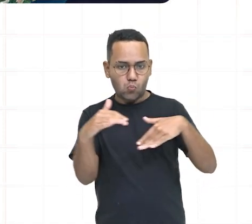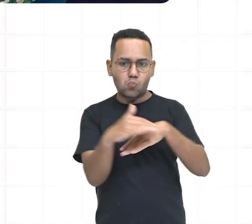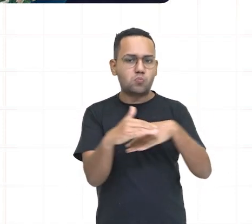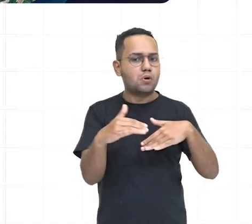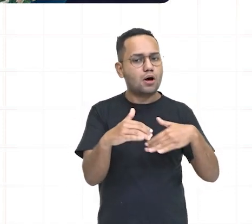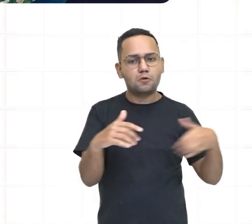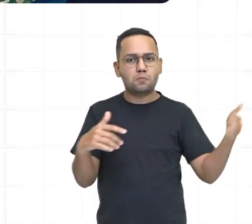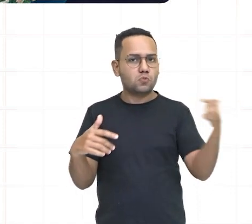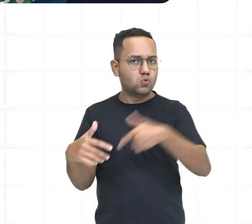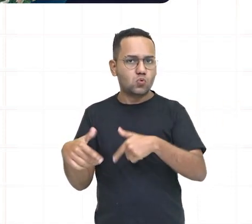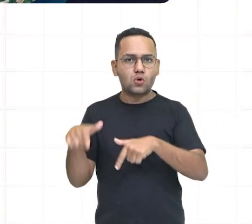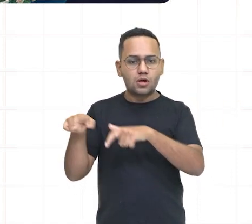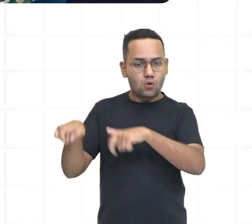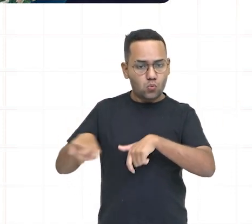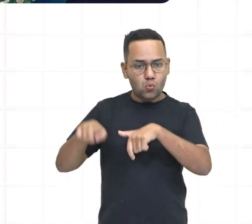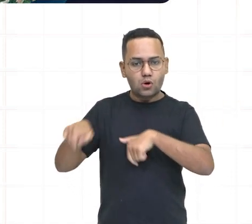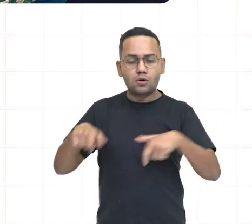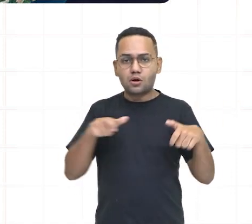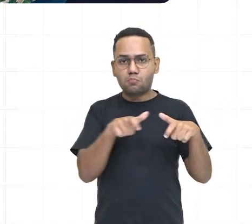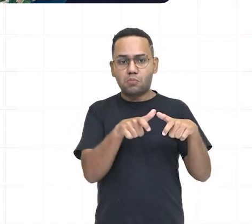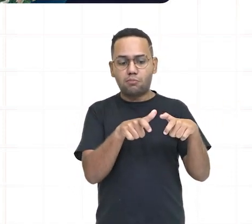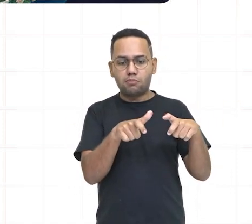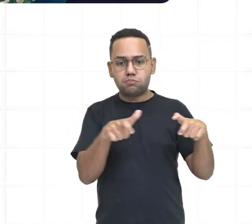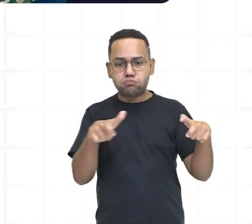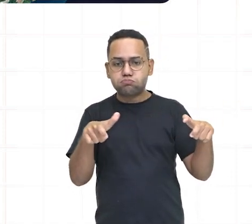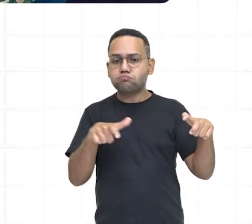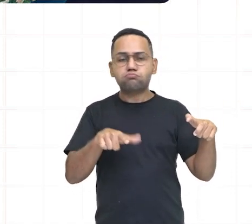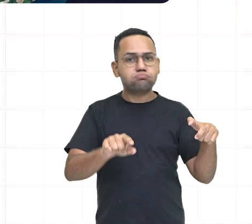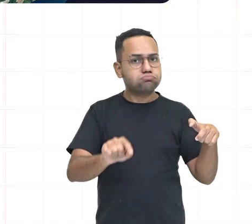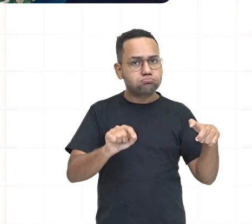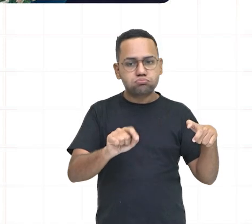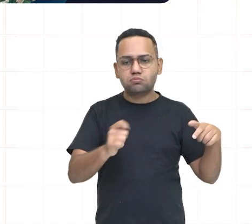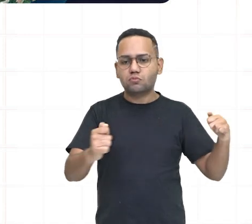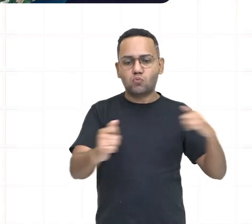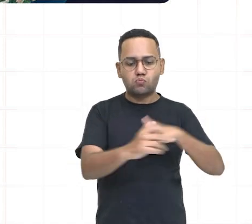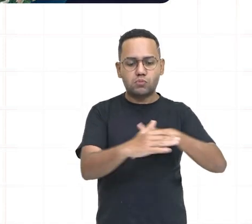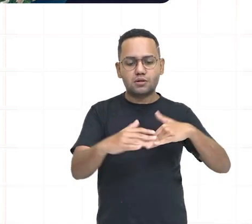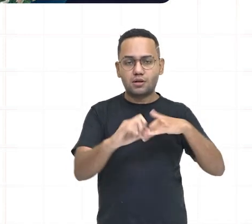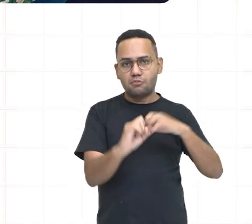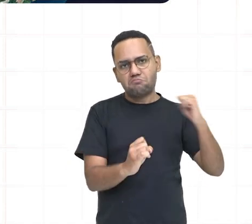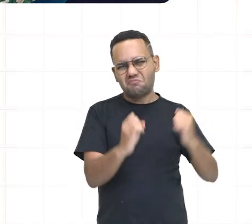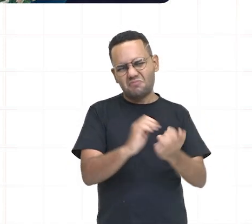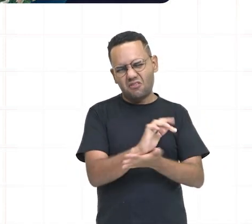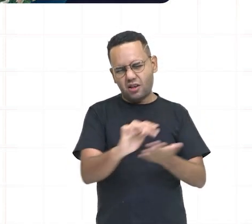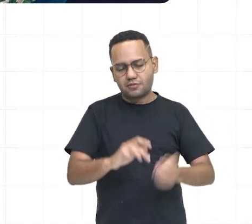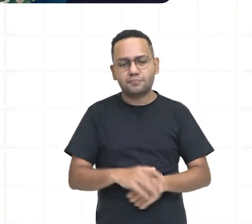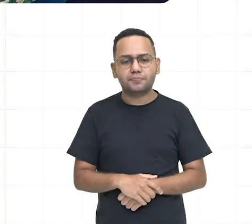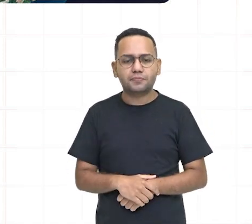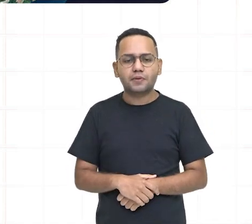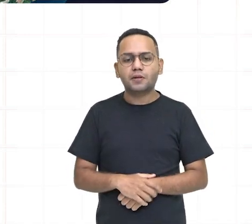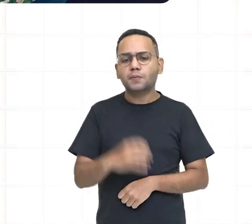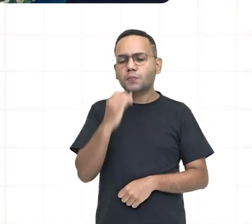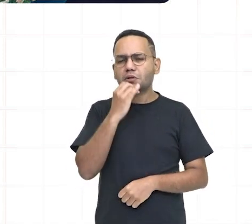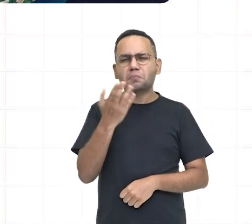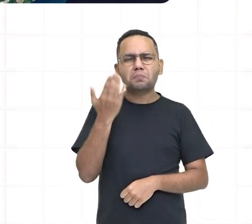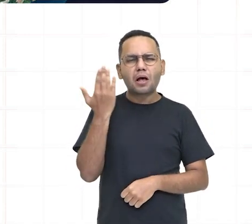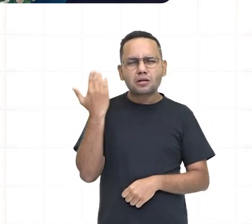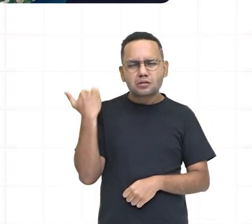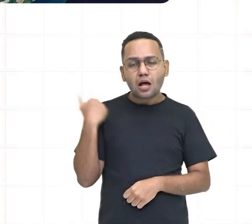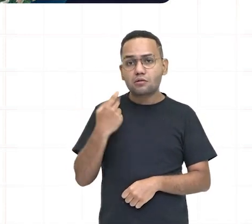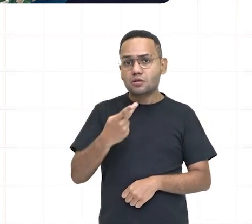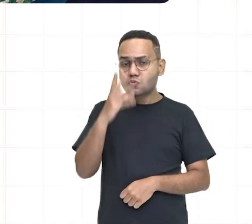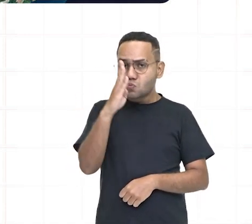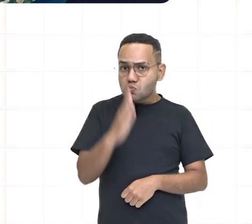de urbanização. Então, ali, a partir de meados da década de 60 no Brasil, nós começamos a inverter, né, a